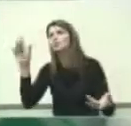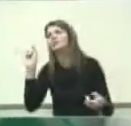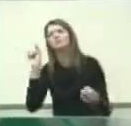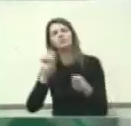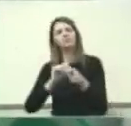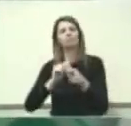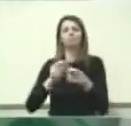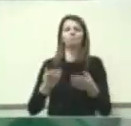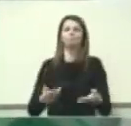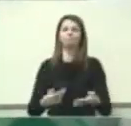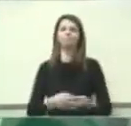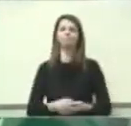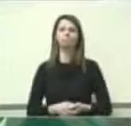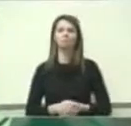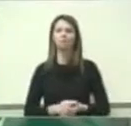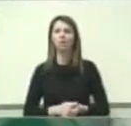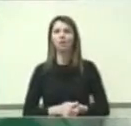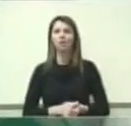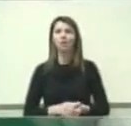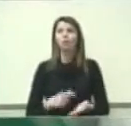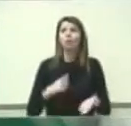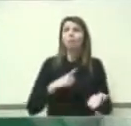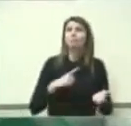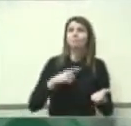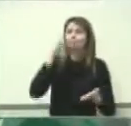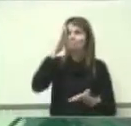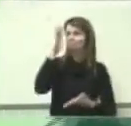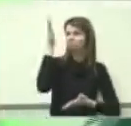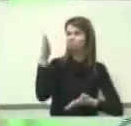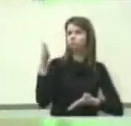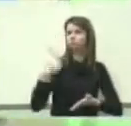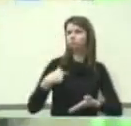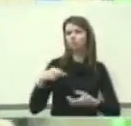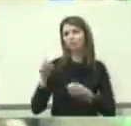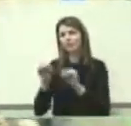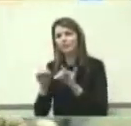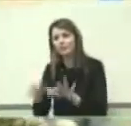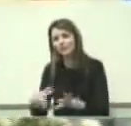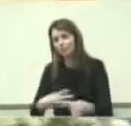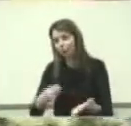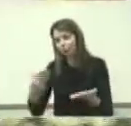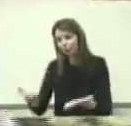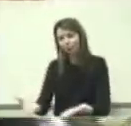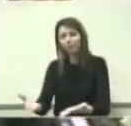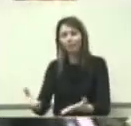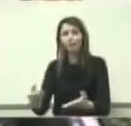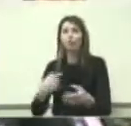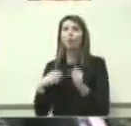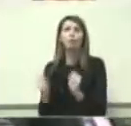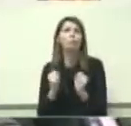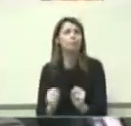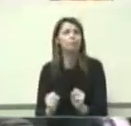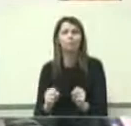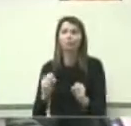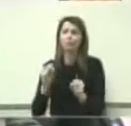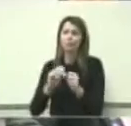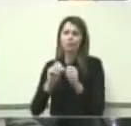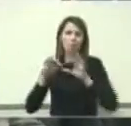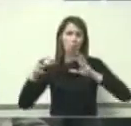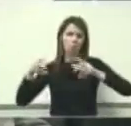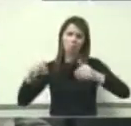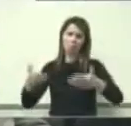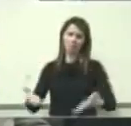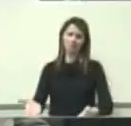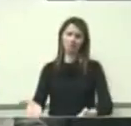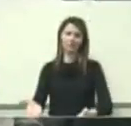fazer eu estou nessa direção eu criei ele mas ele eu fiz o que pude por ele